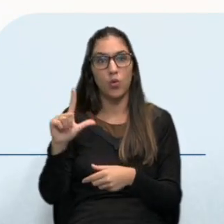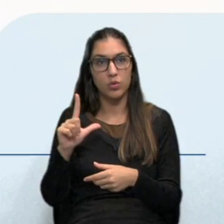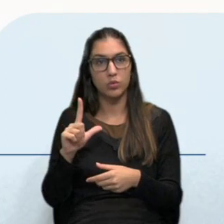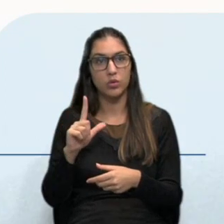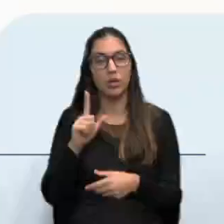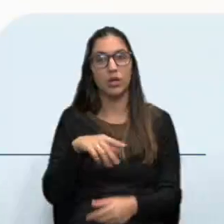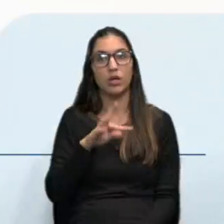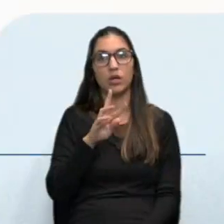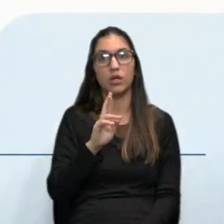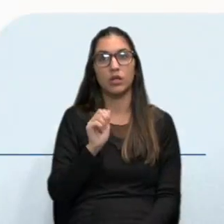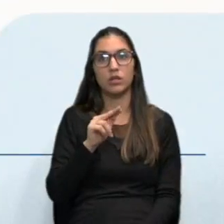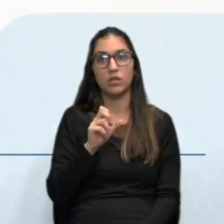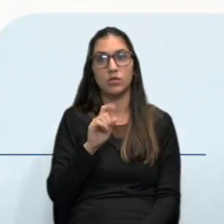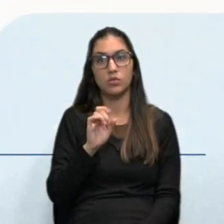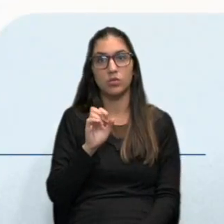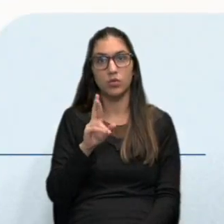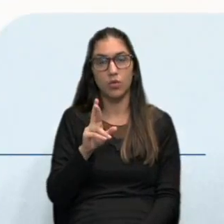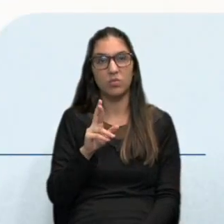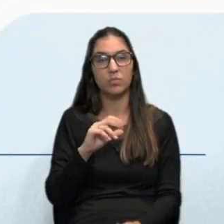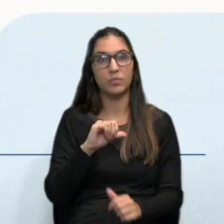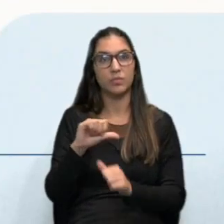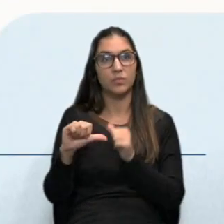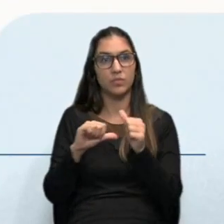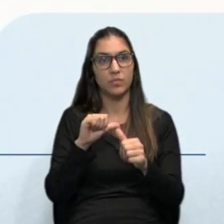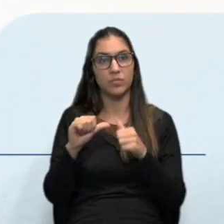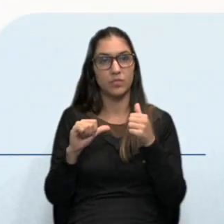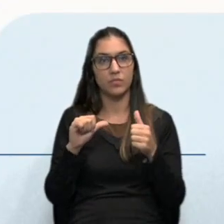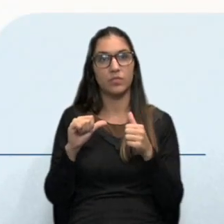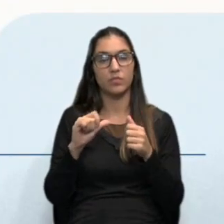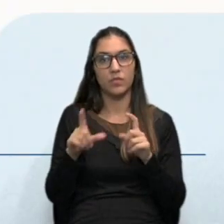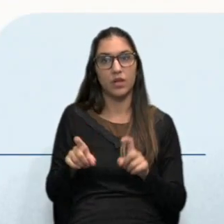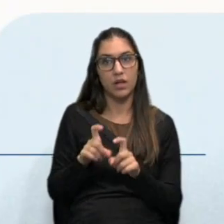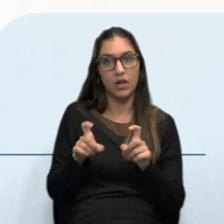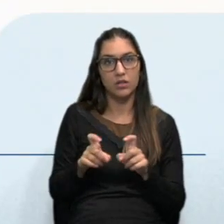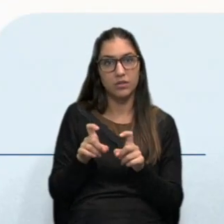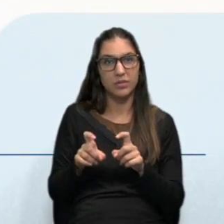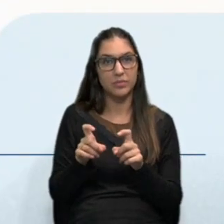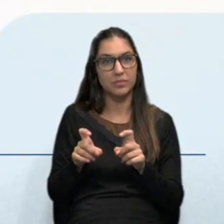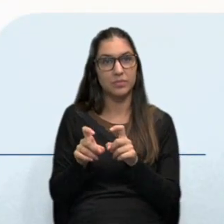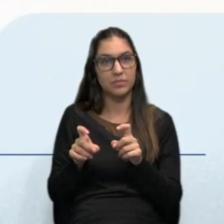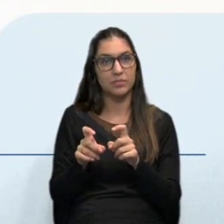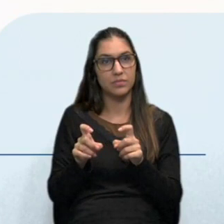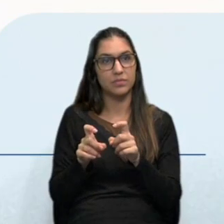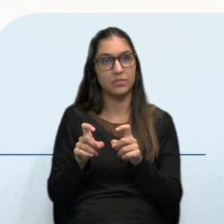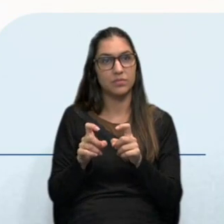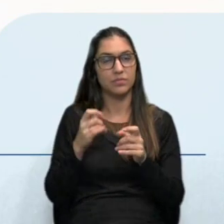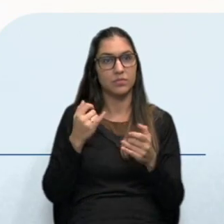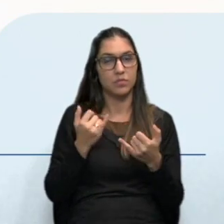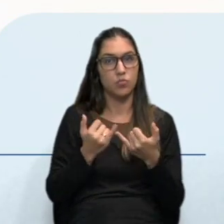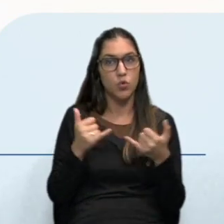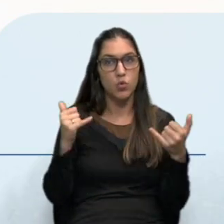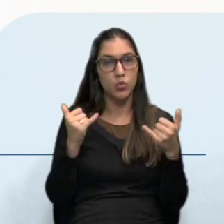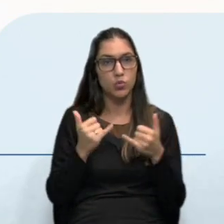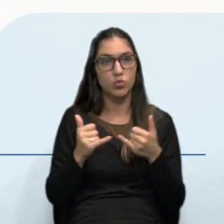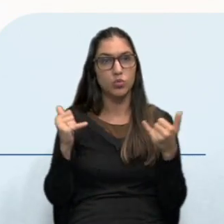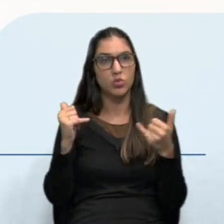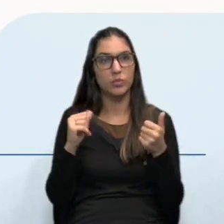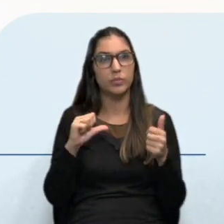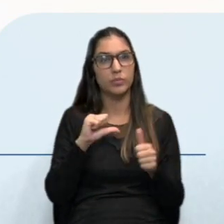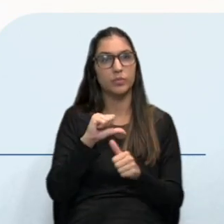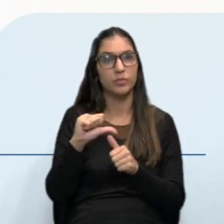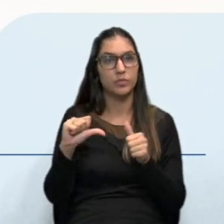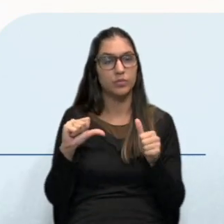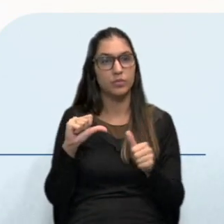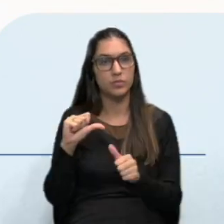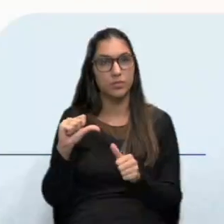que é chamado transdutor de saída, que vai converter o sinal elétrico, aqui um impulso elétrico, vai converter esse